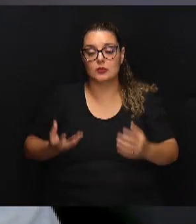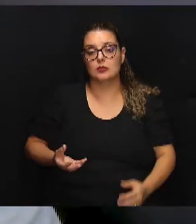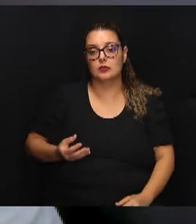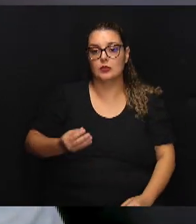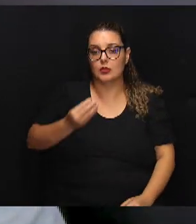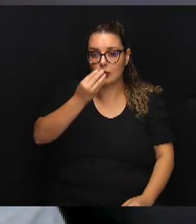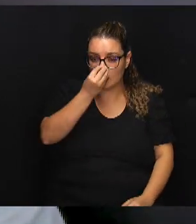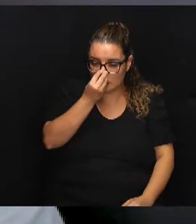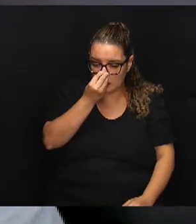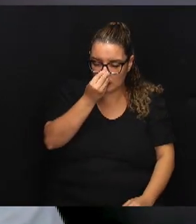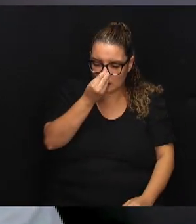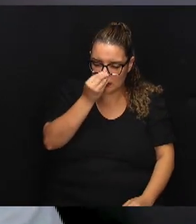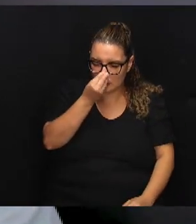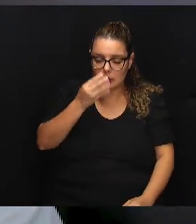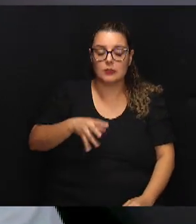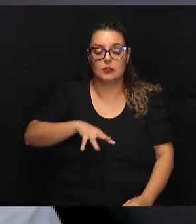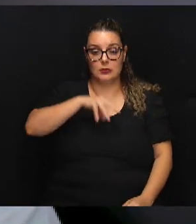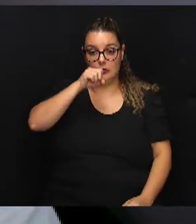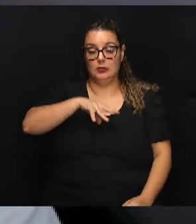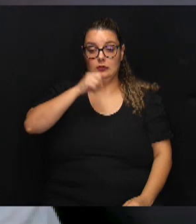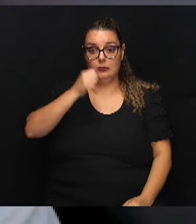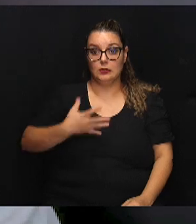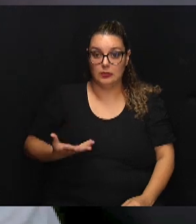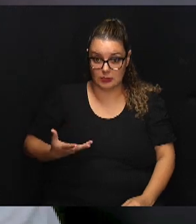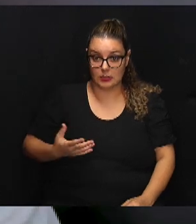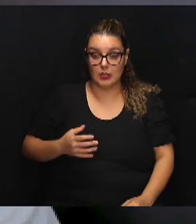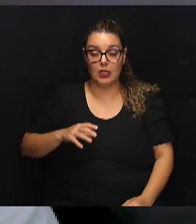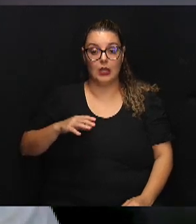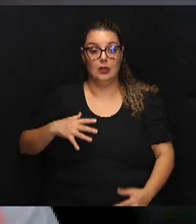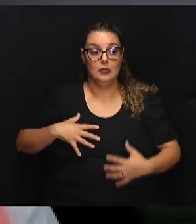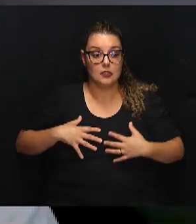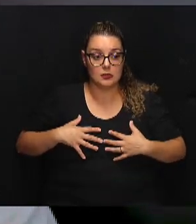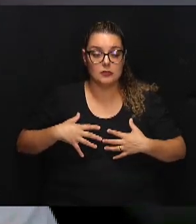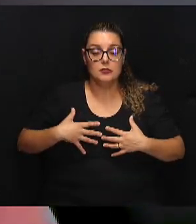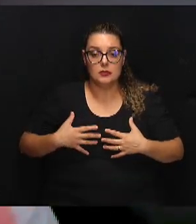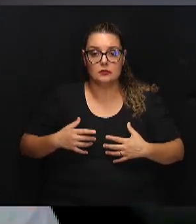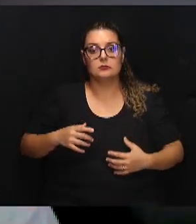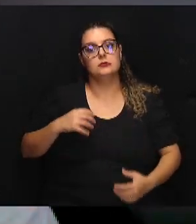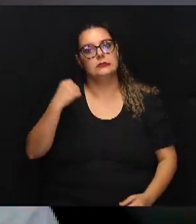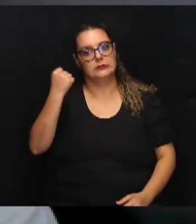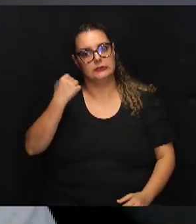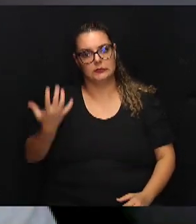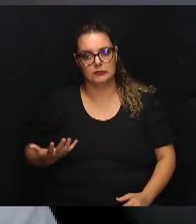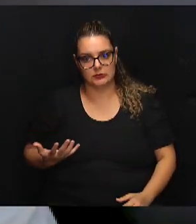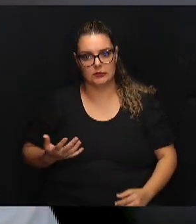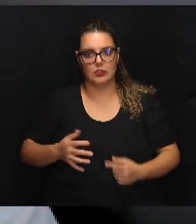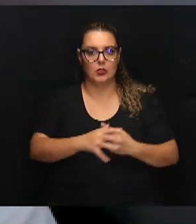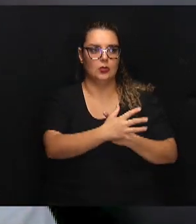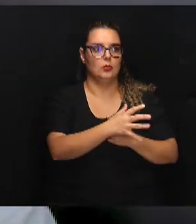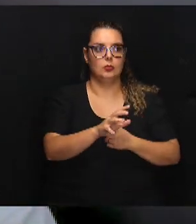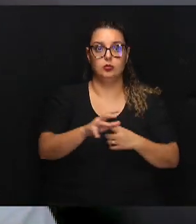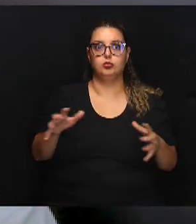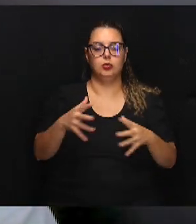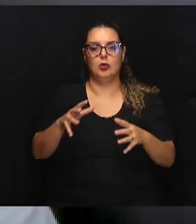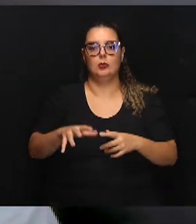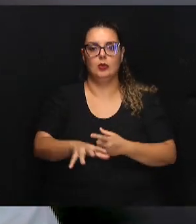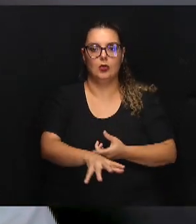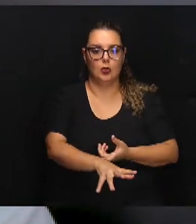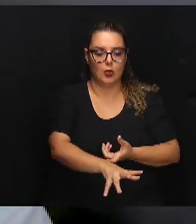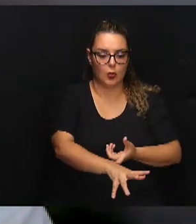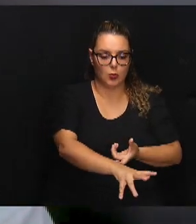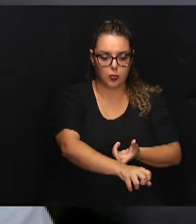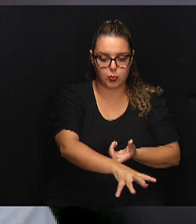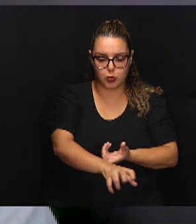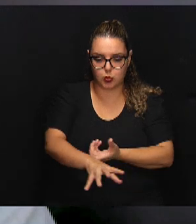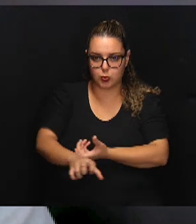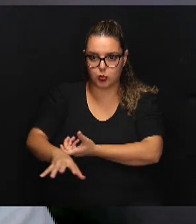piorar, né? De modo geral, o ventilador é menos crítico, né? Ele não consegue fazer um turbilhonamento de ar tão intenso, mas o aspirador de pó, sim, né?